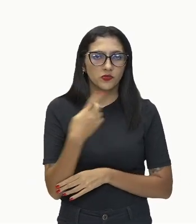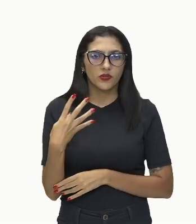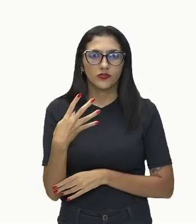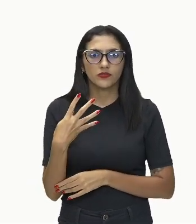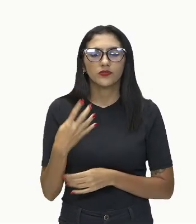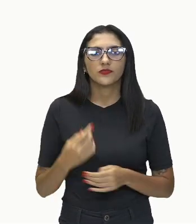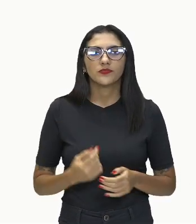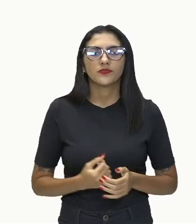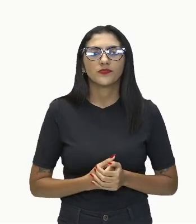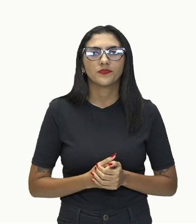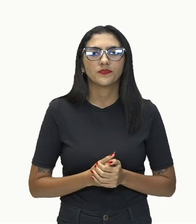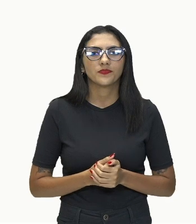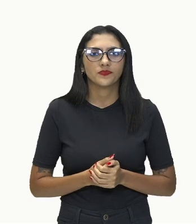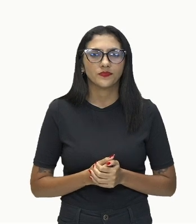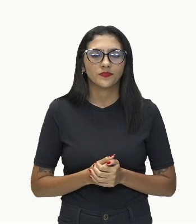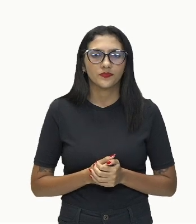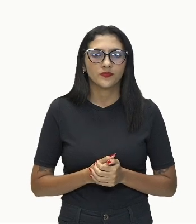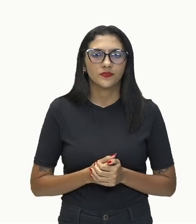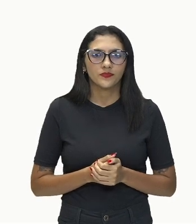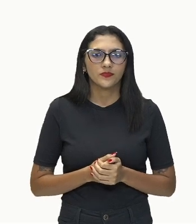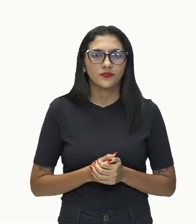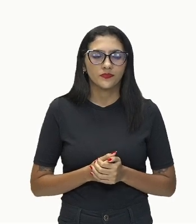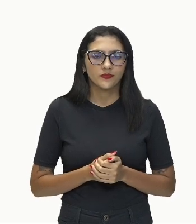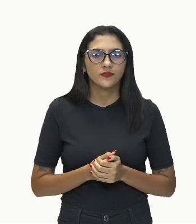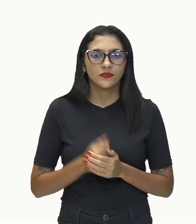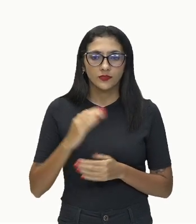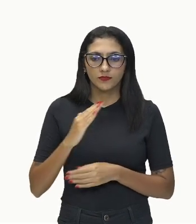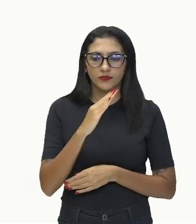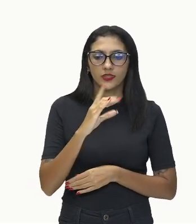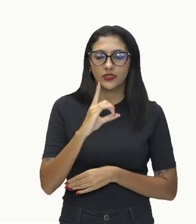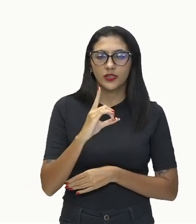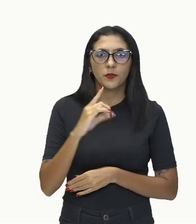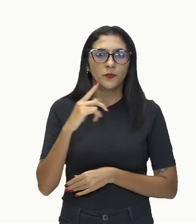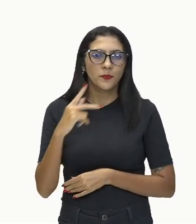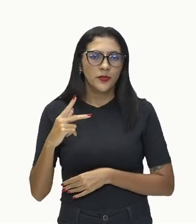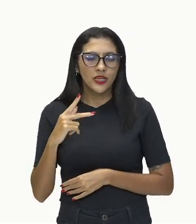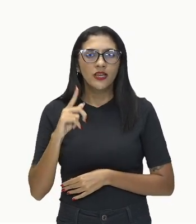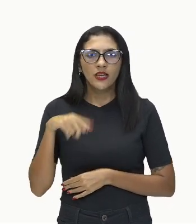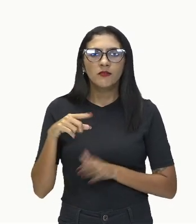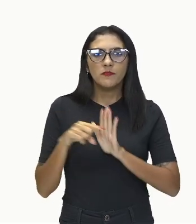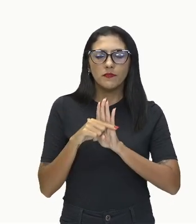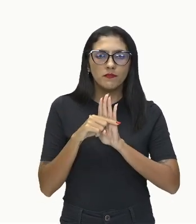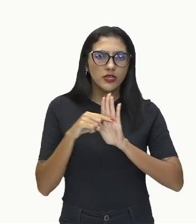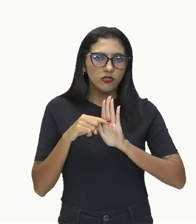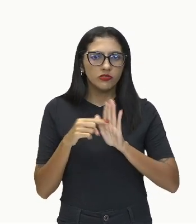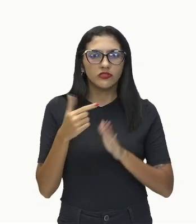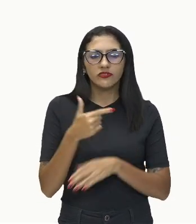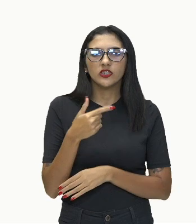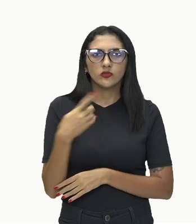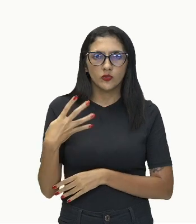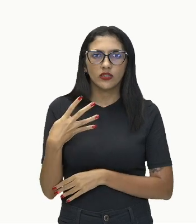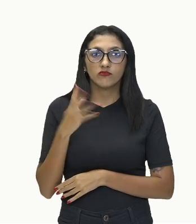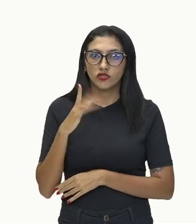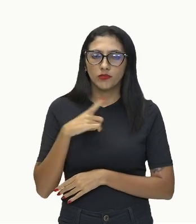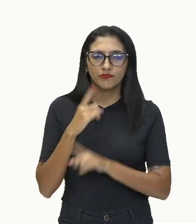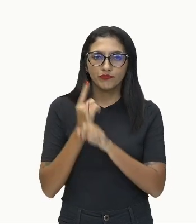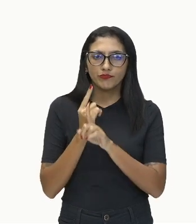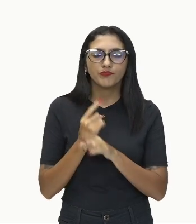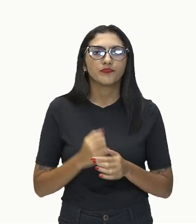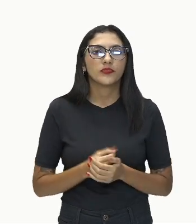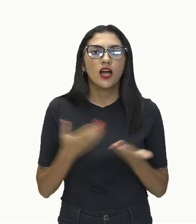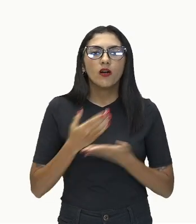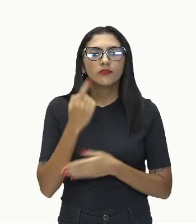Ok? Então, a diagonal principal dessa matriz A, menos 24. Vamos